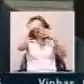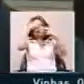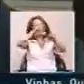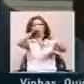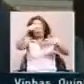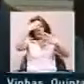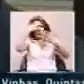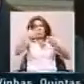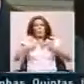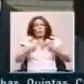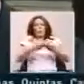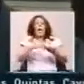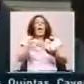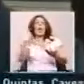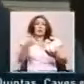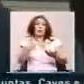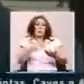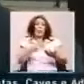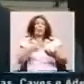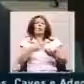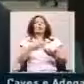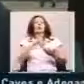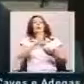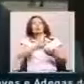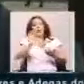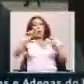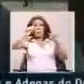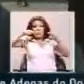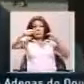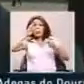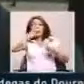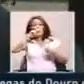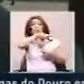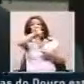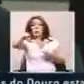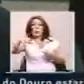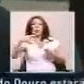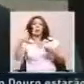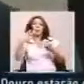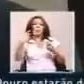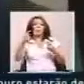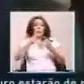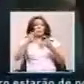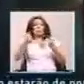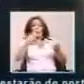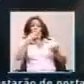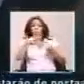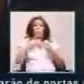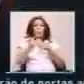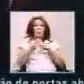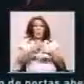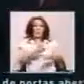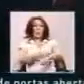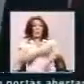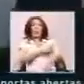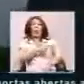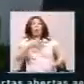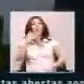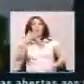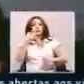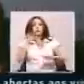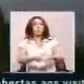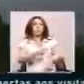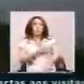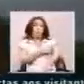parece-me que está excluída a ilicitude, salvo se ocorrer um excesso na prática da praxe. Obrigada por estas explicações, que foram sem dúvida fundamentais. Ou